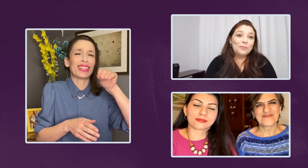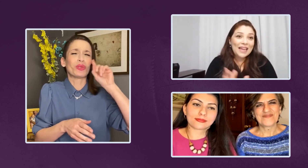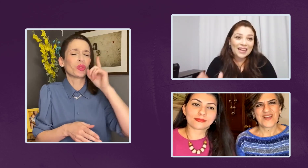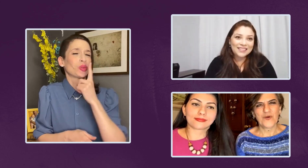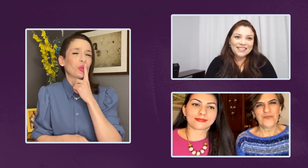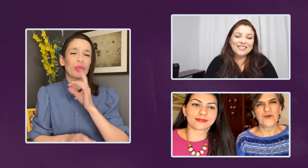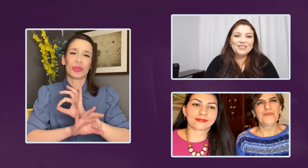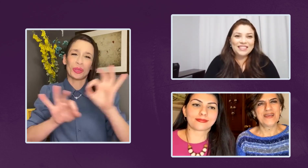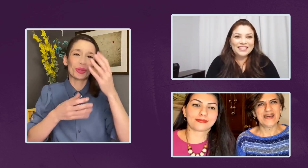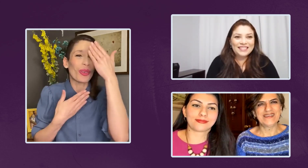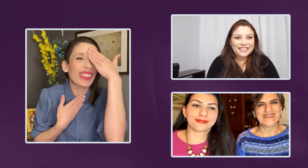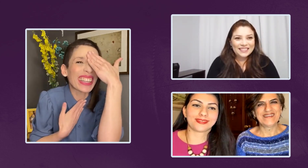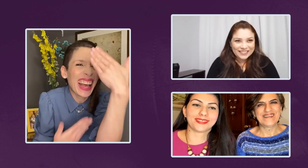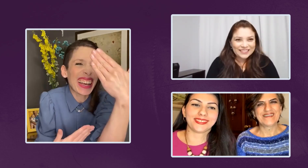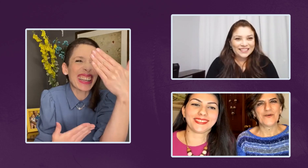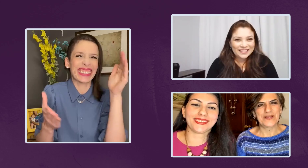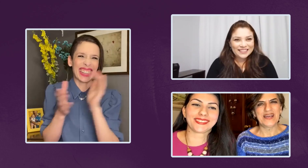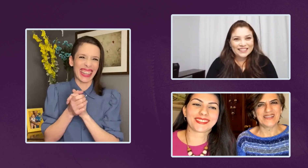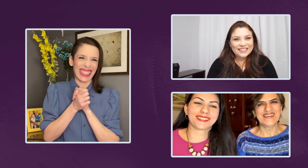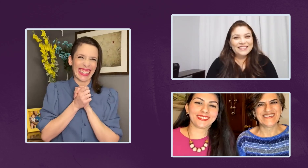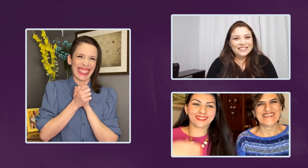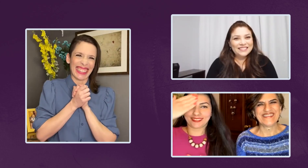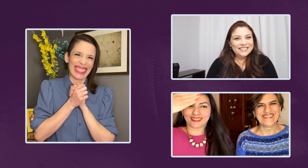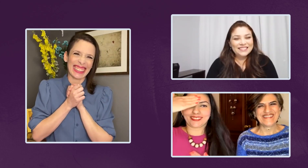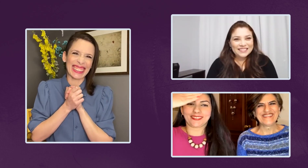privilégio. Obrigada. Vocês. obrigada, obrigada,